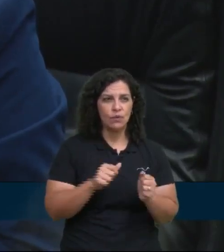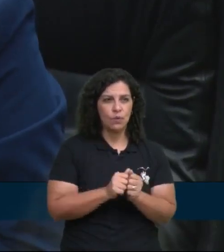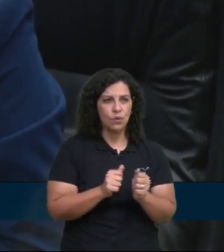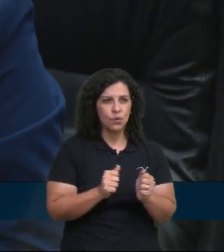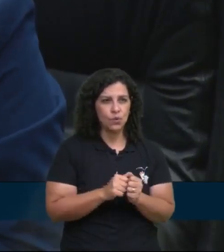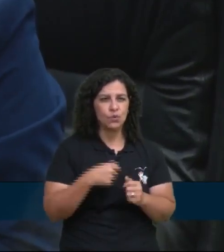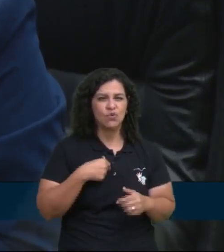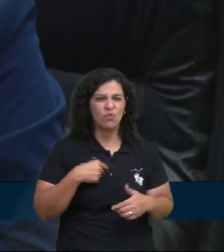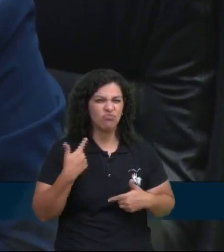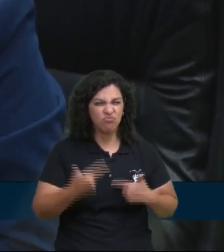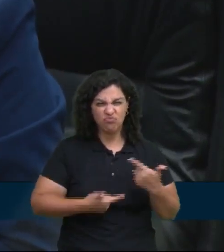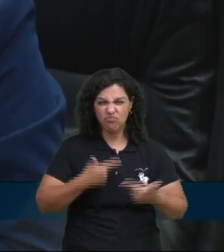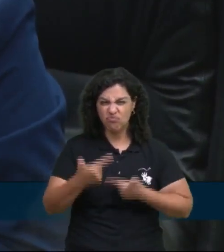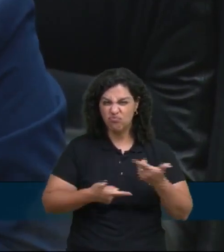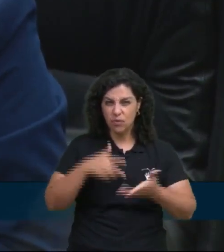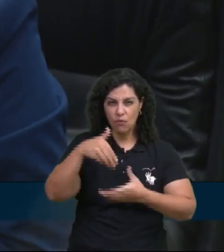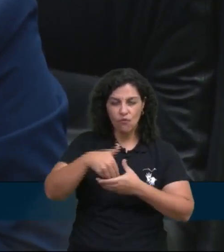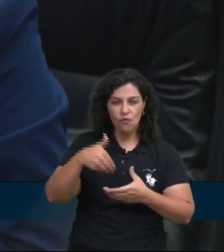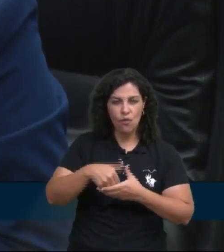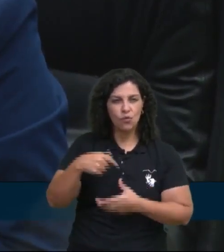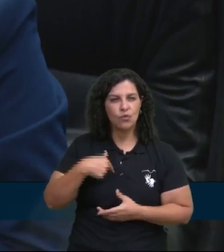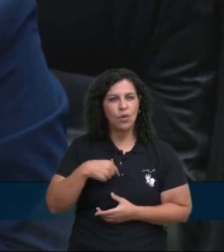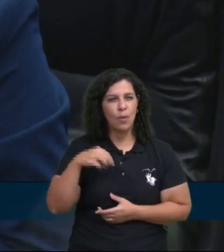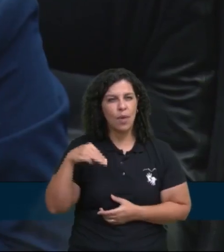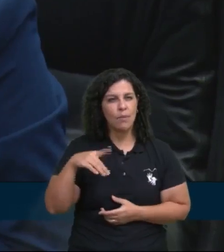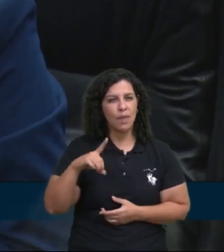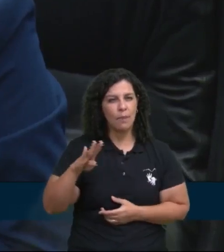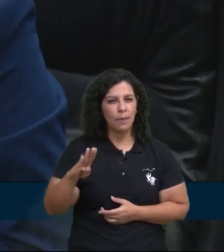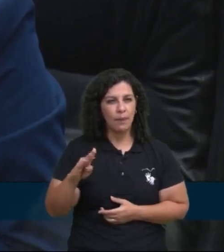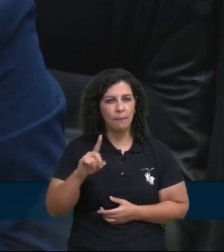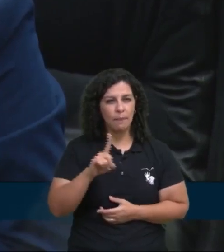naquela eleição. Eu fiquei no MDB de